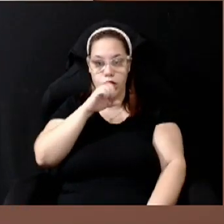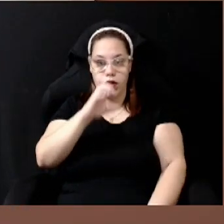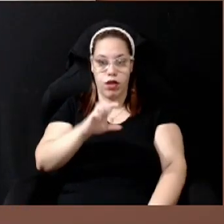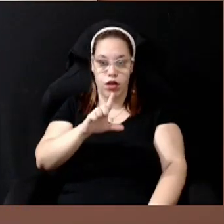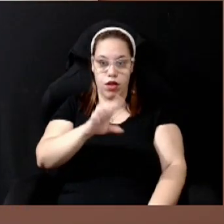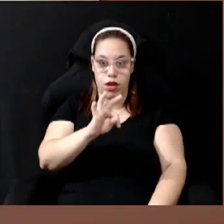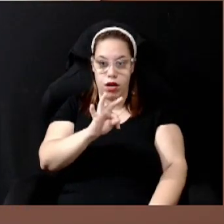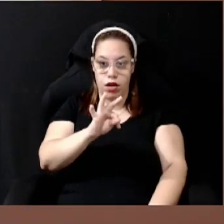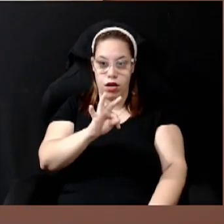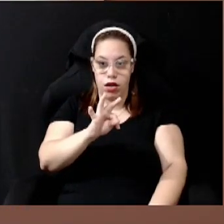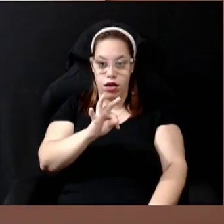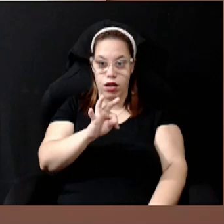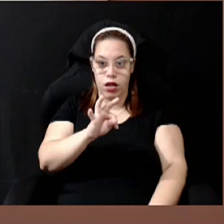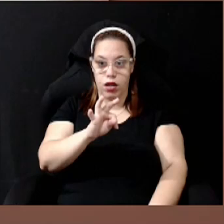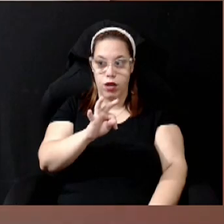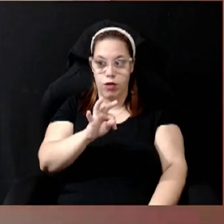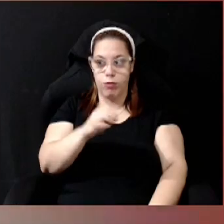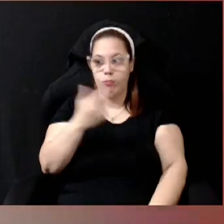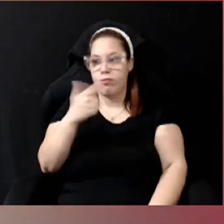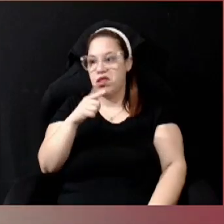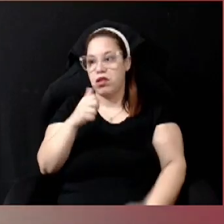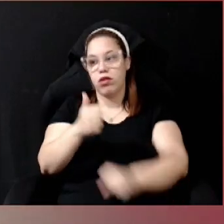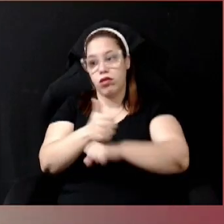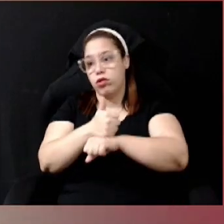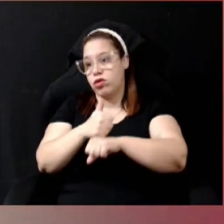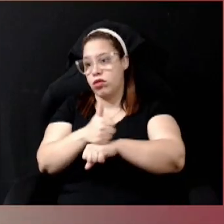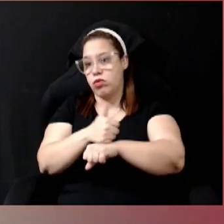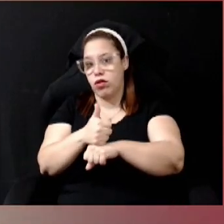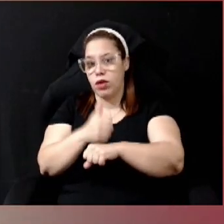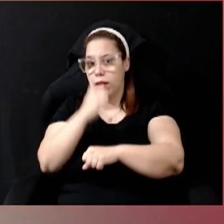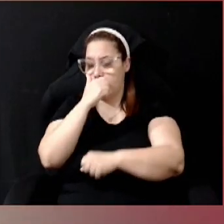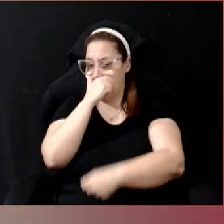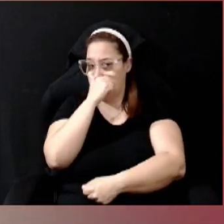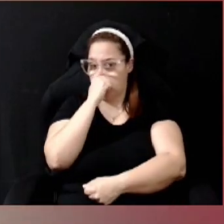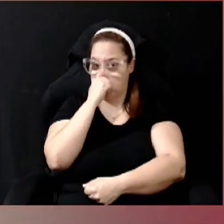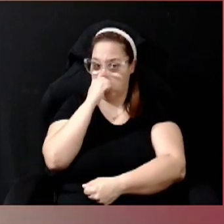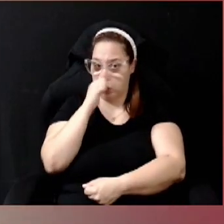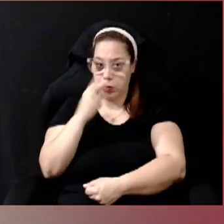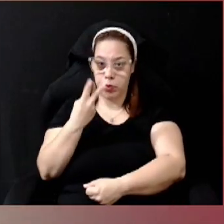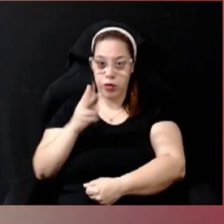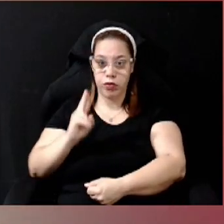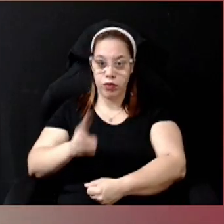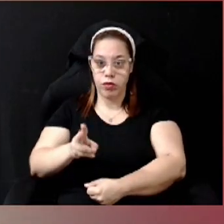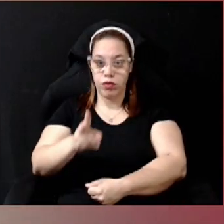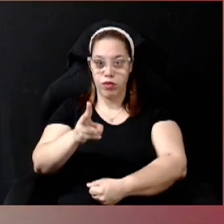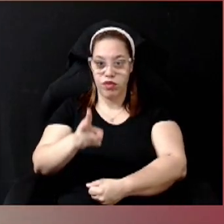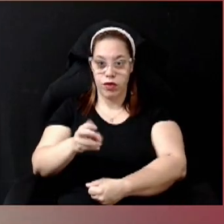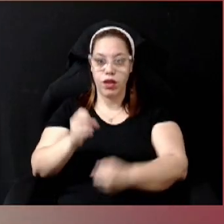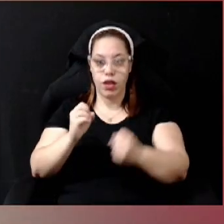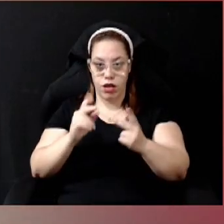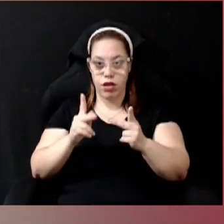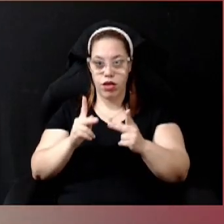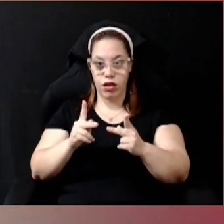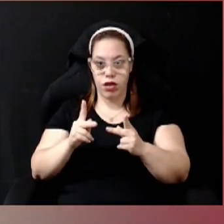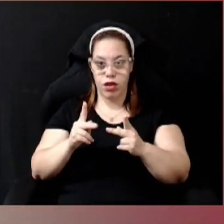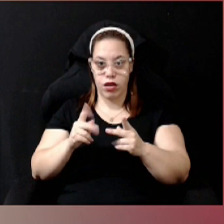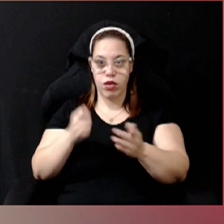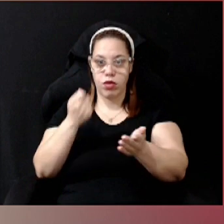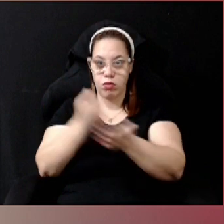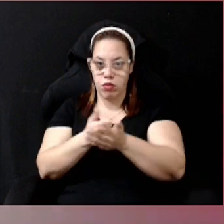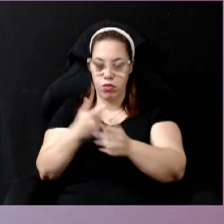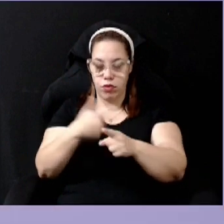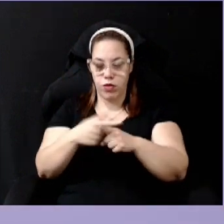E eu não tinha profissão na época. Ou eu continuo onde eu tô, que tá dando certo. Eu pagava o aluguel ali, tinha dinheiro